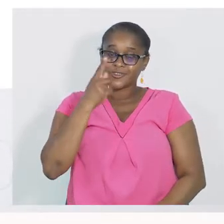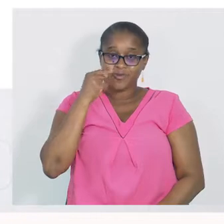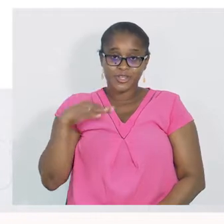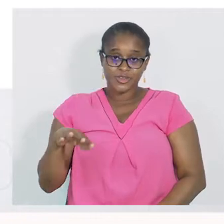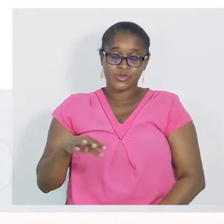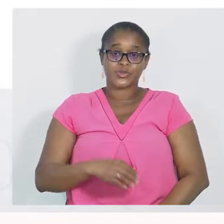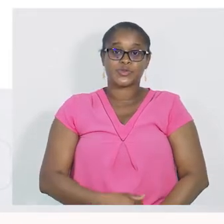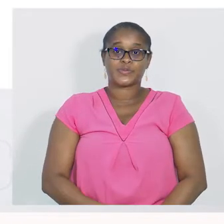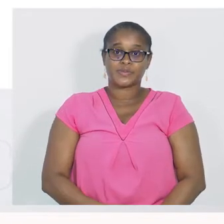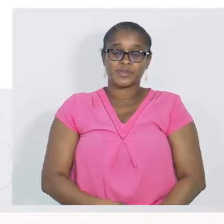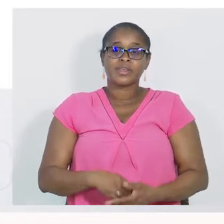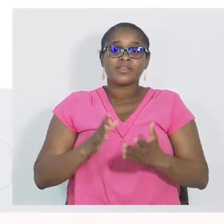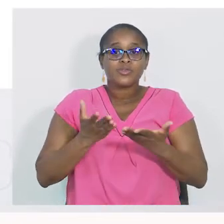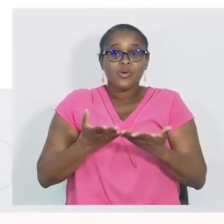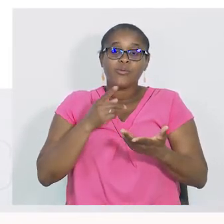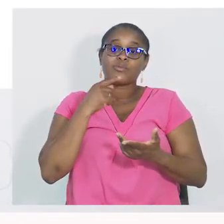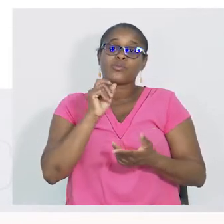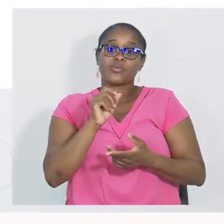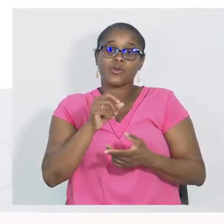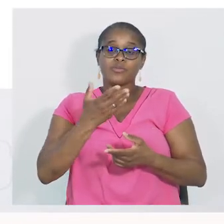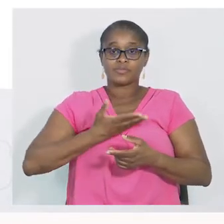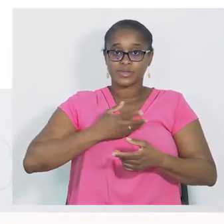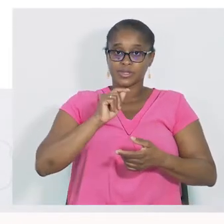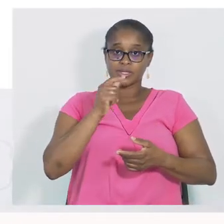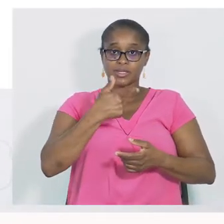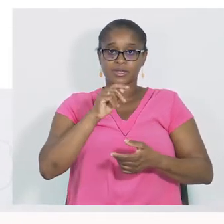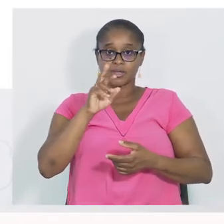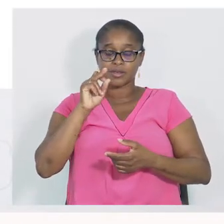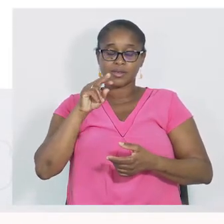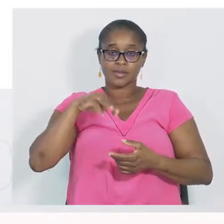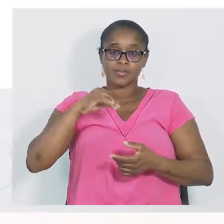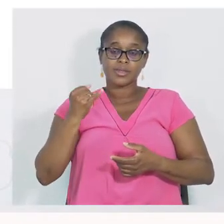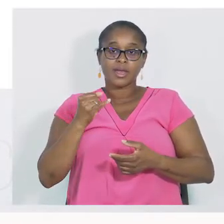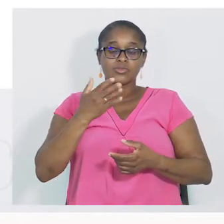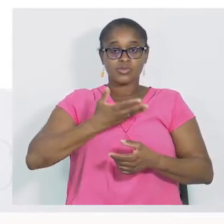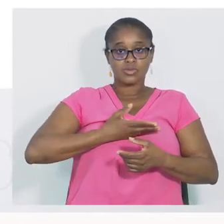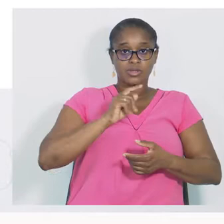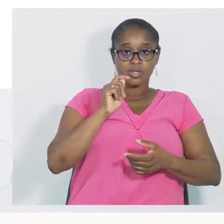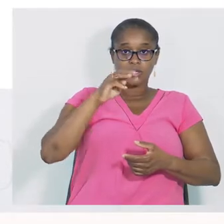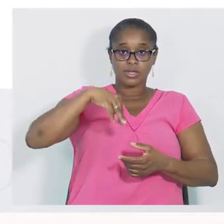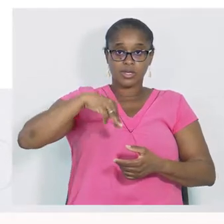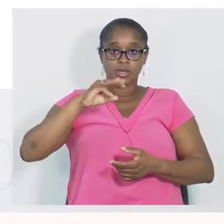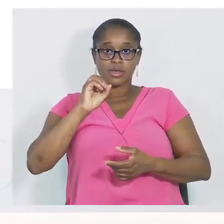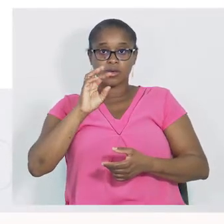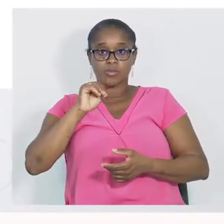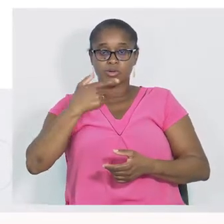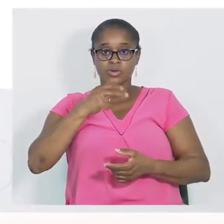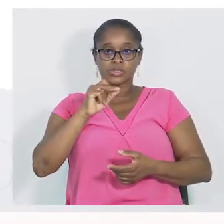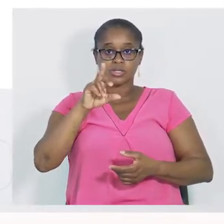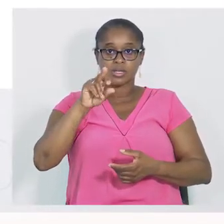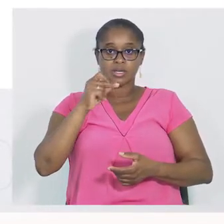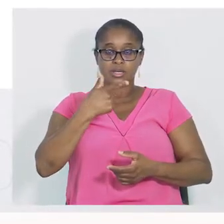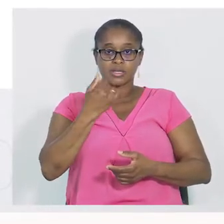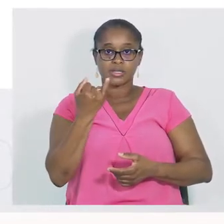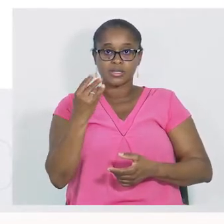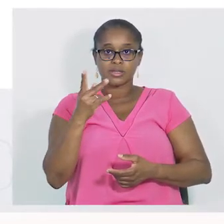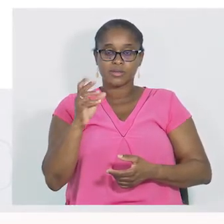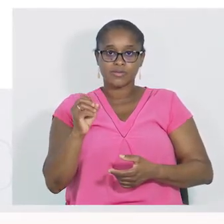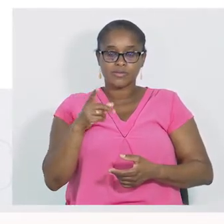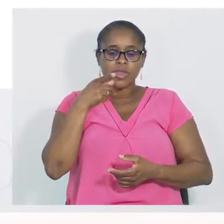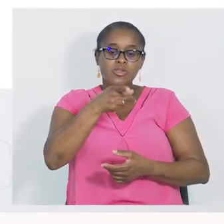em relação a outra pessoa que fala, também em relação a um objeto. Ok? Então vamos ver